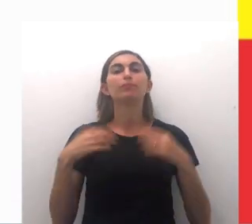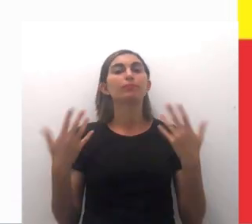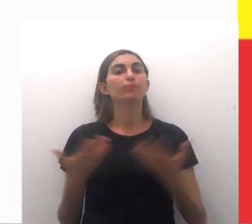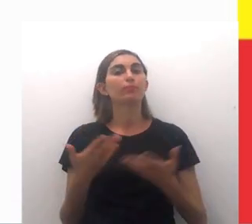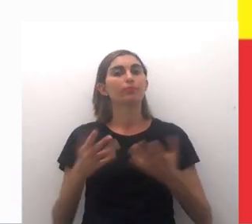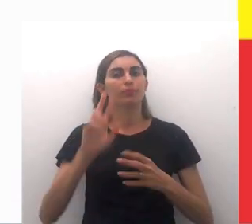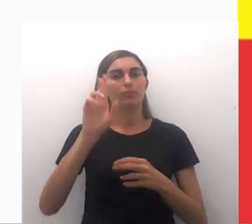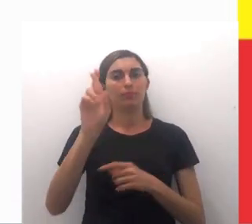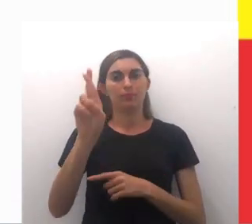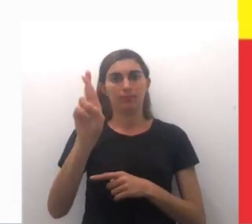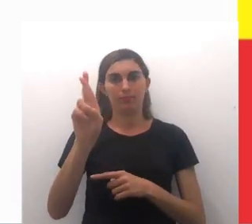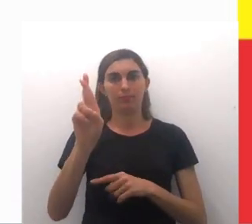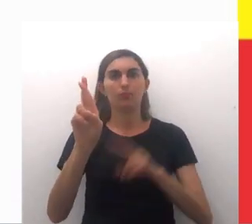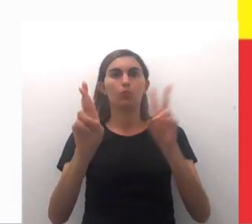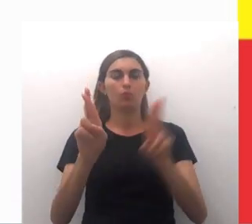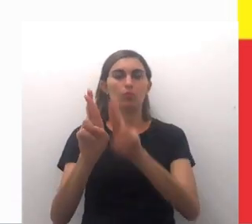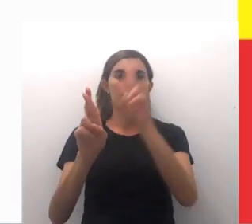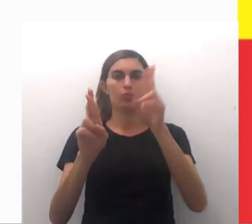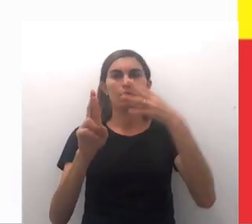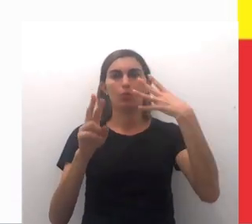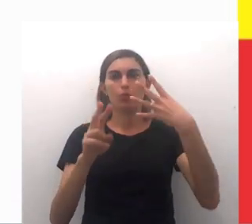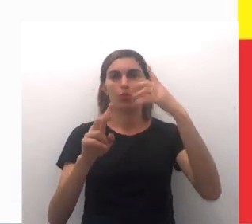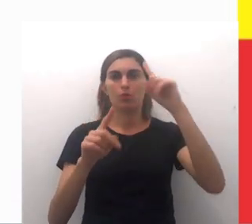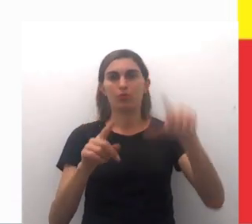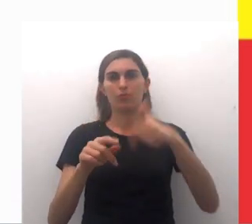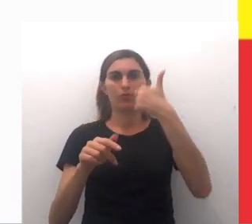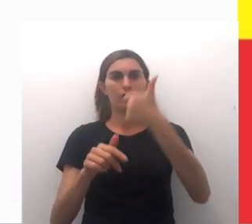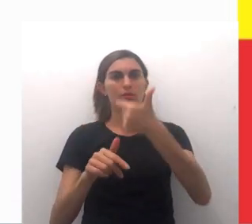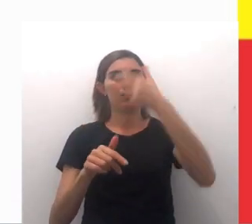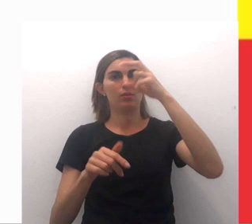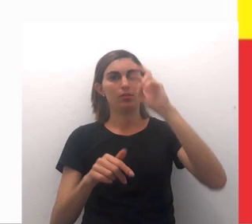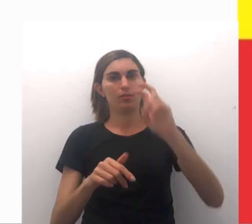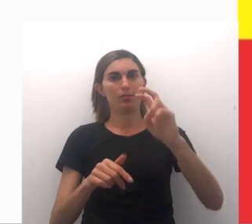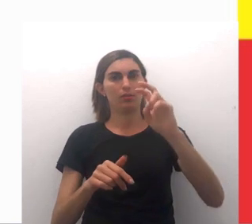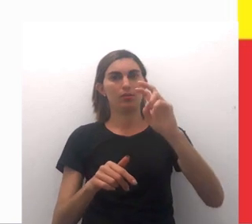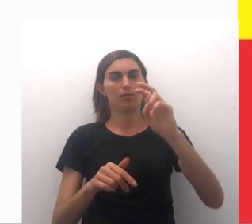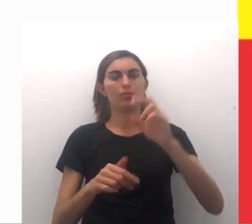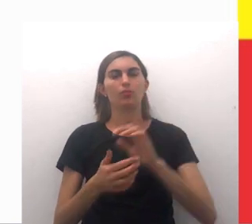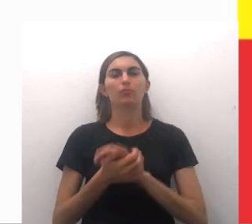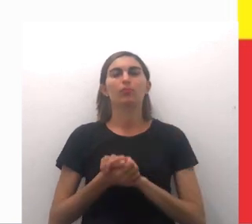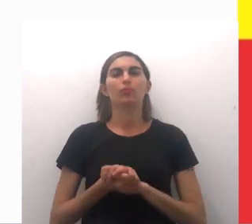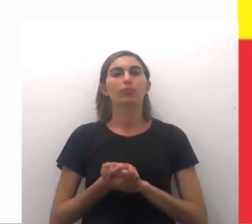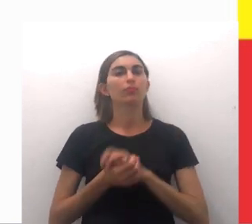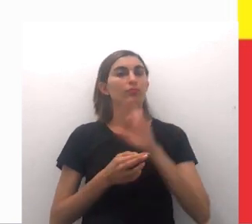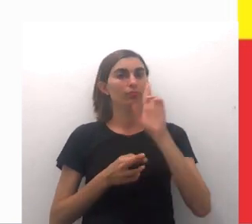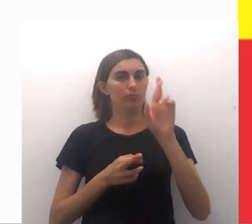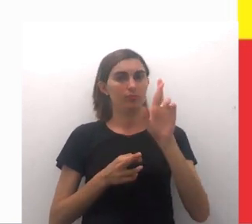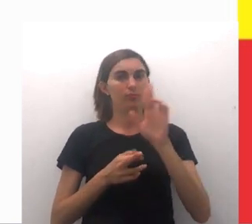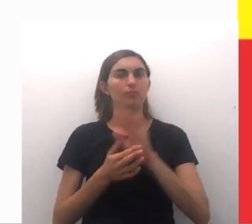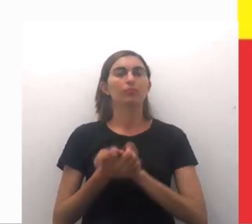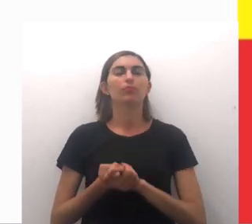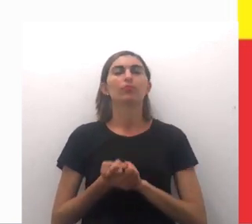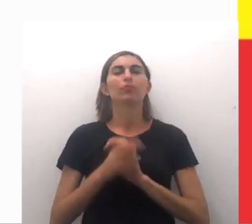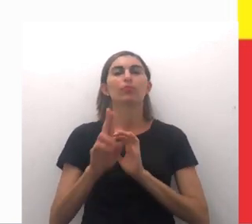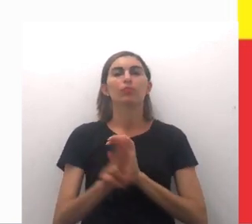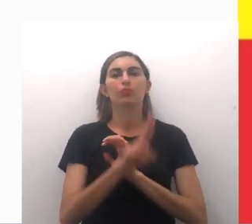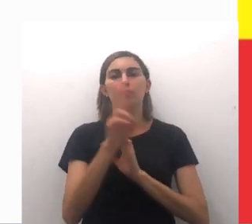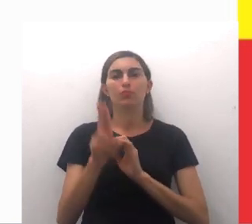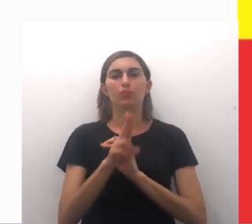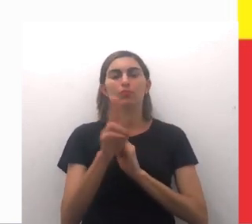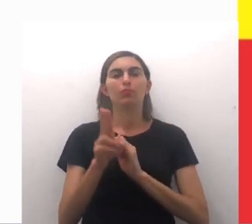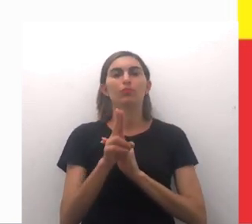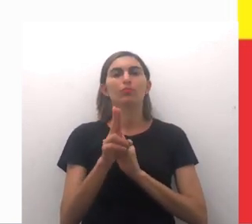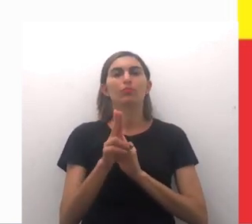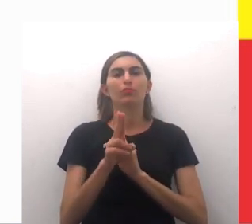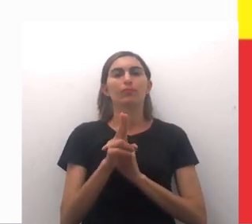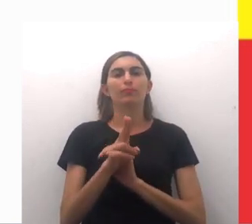centímetros. E o raio, vamos usar 4,25 centímetros. Aí, nós